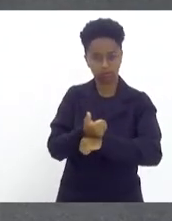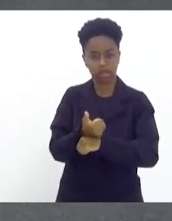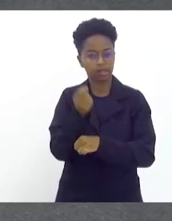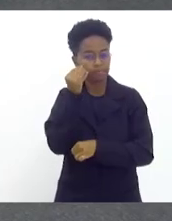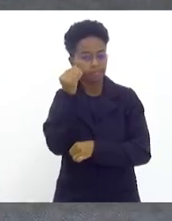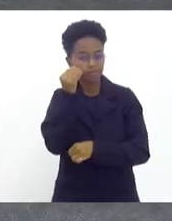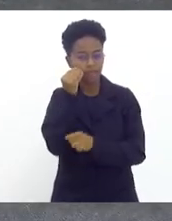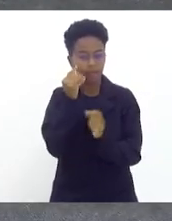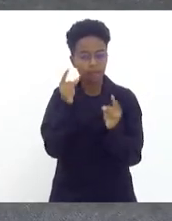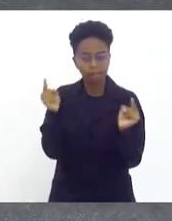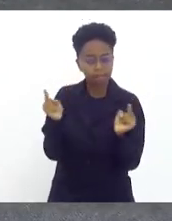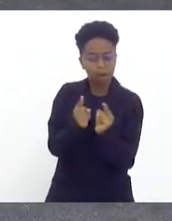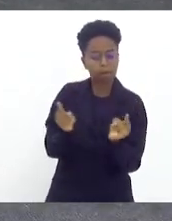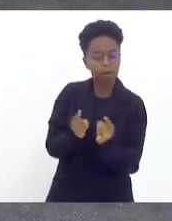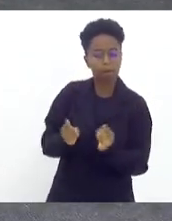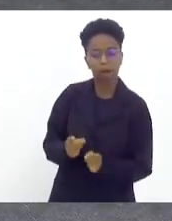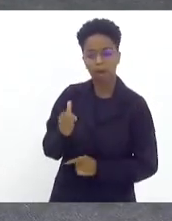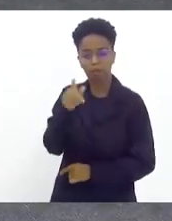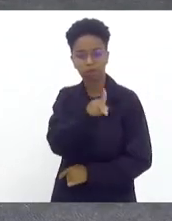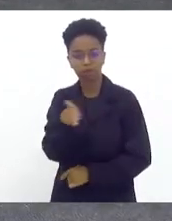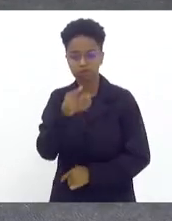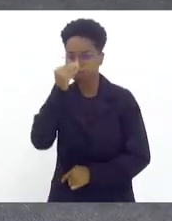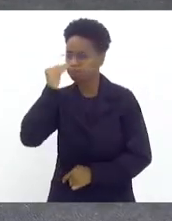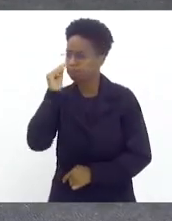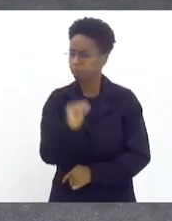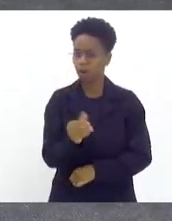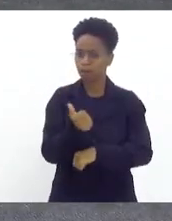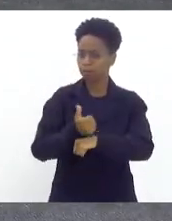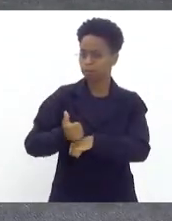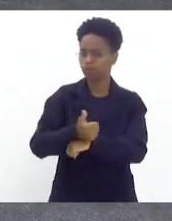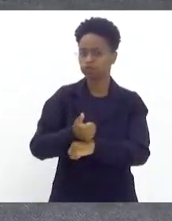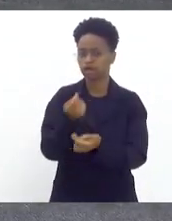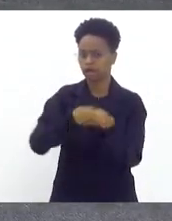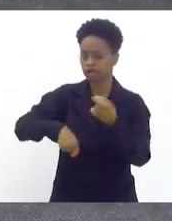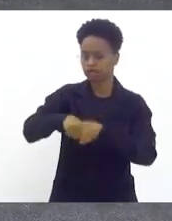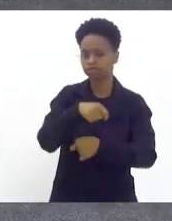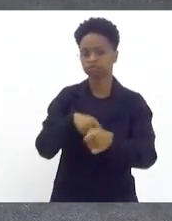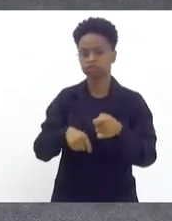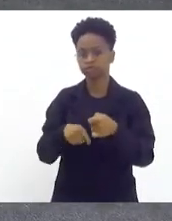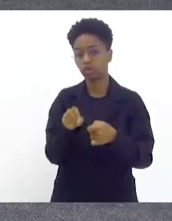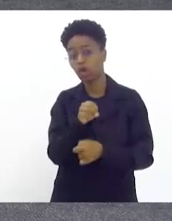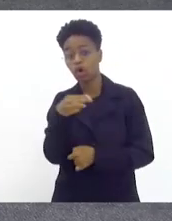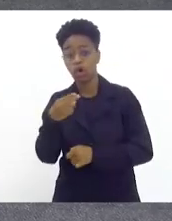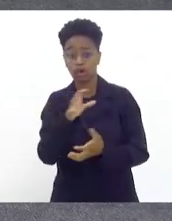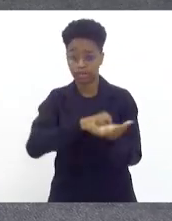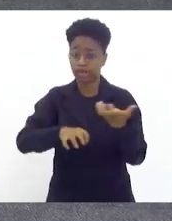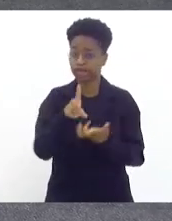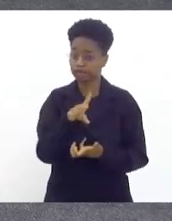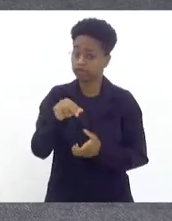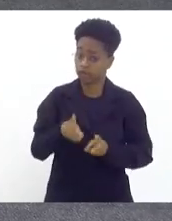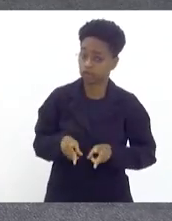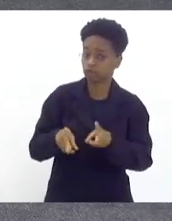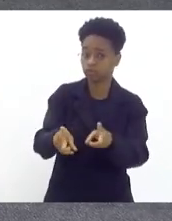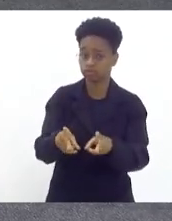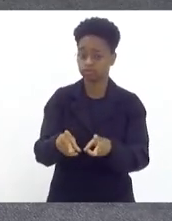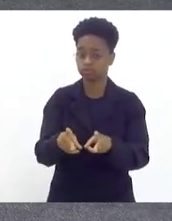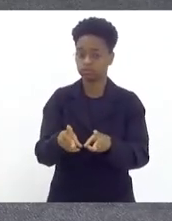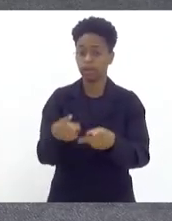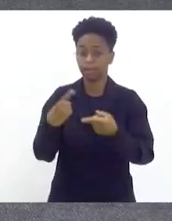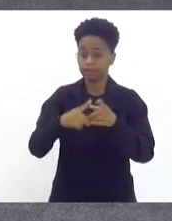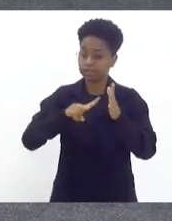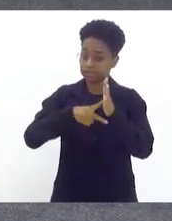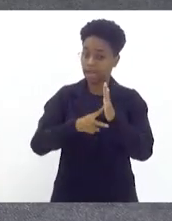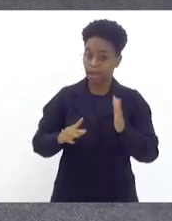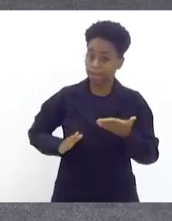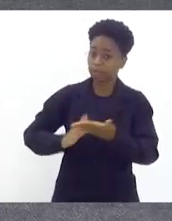os professores não ignorando os profissionais administrativos ou a greve Continuará o sindicato acaba de aprovar